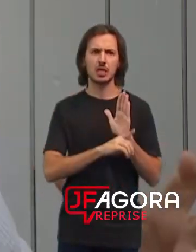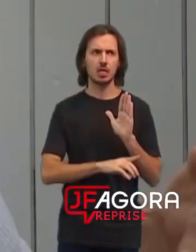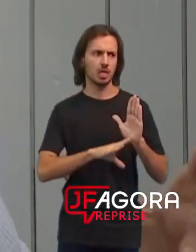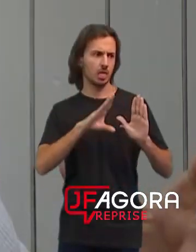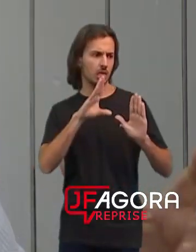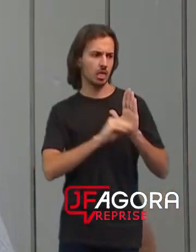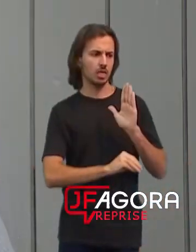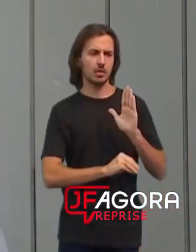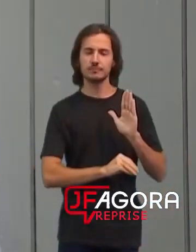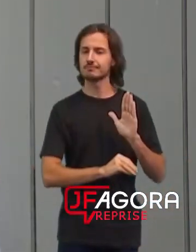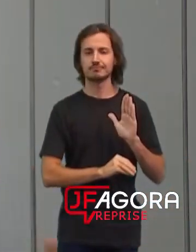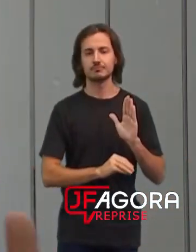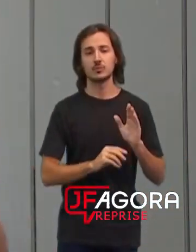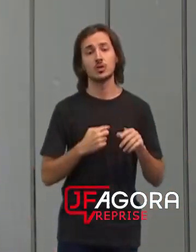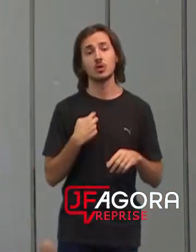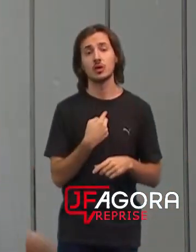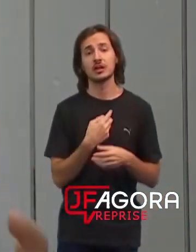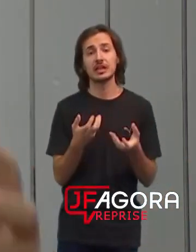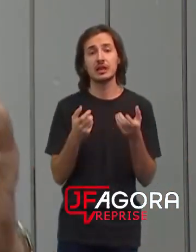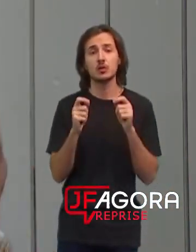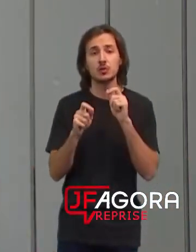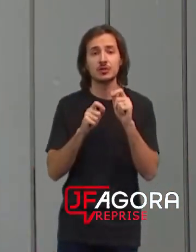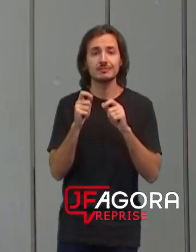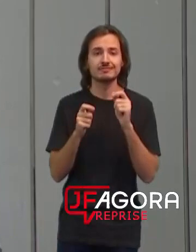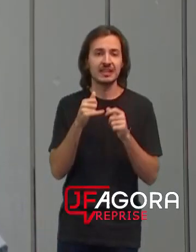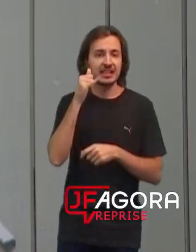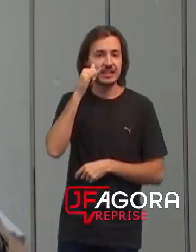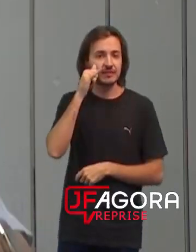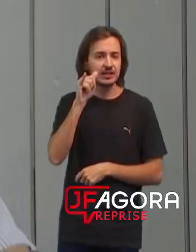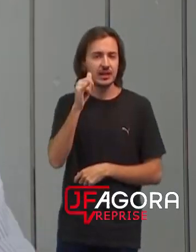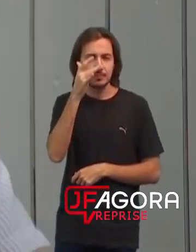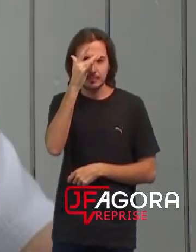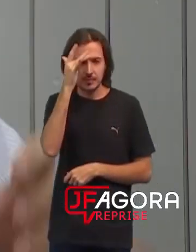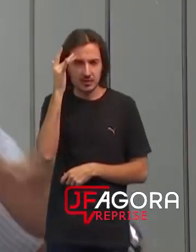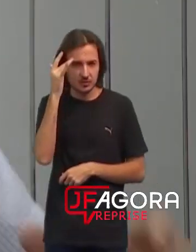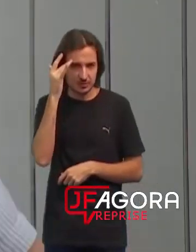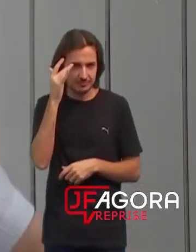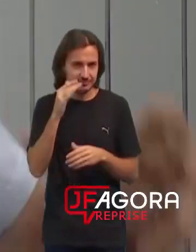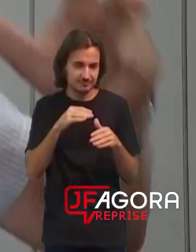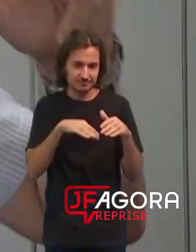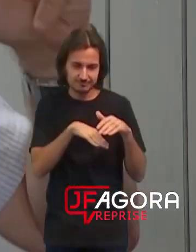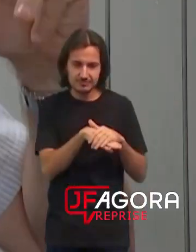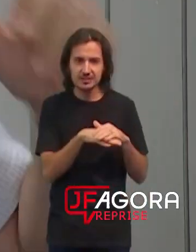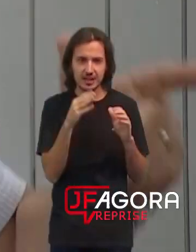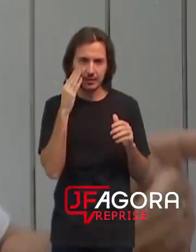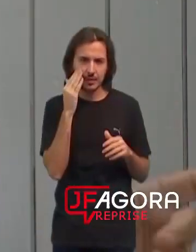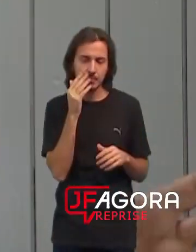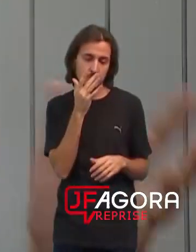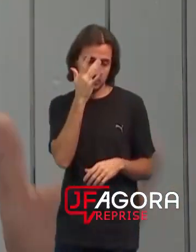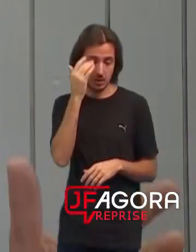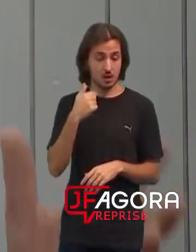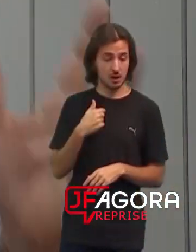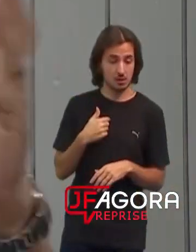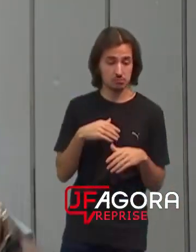falsos colecionadores, aqueles que utilizam desse subterfúgio para adquirir armas e, talvez,